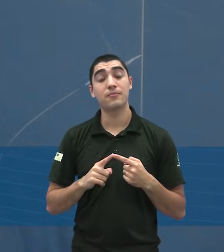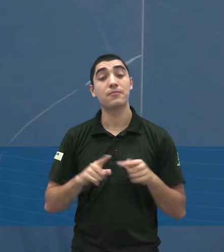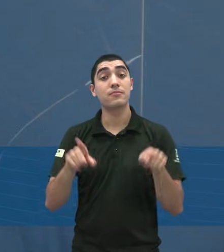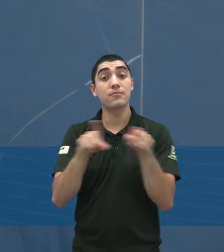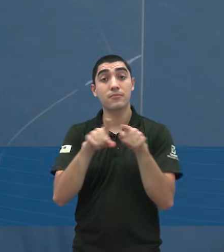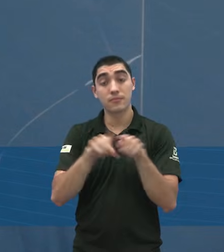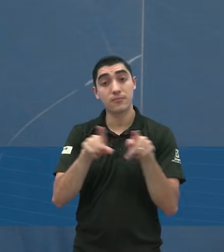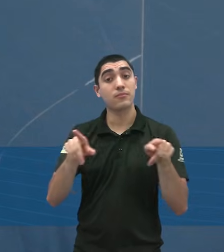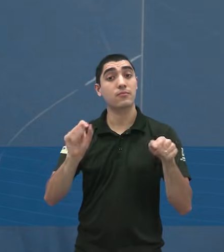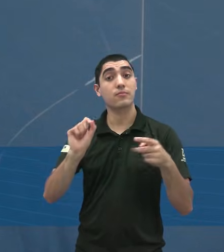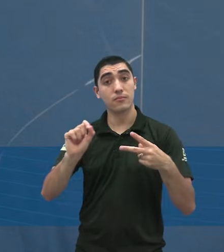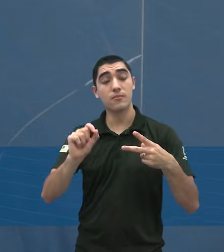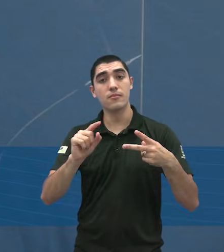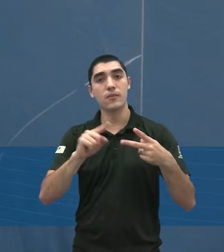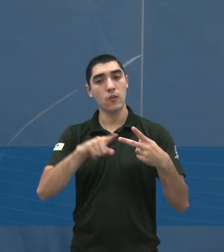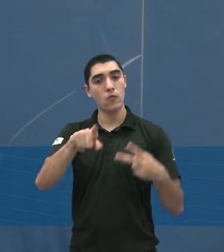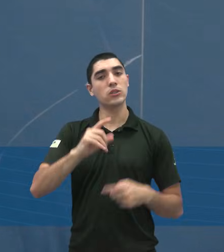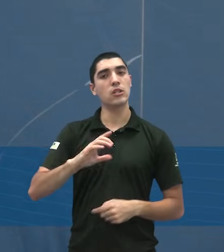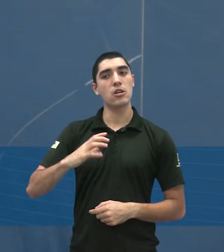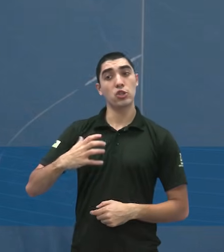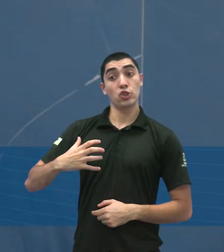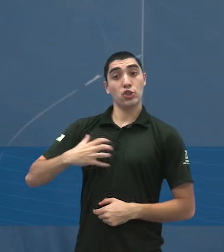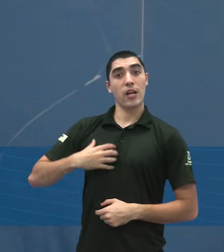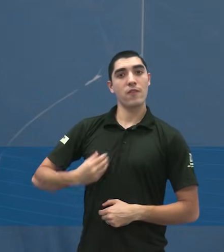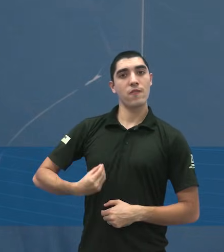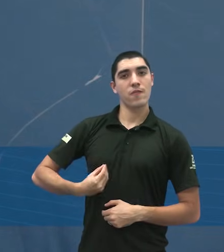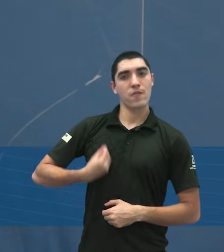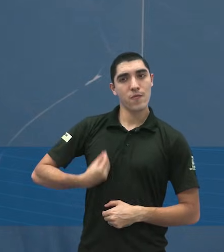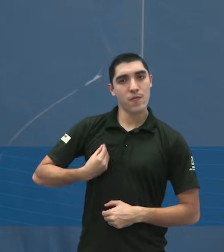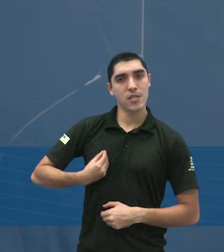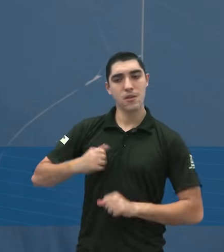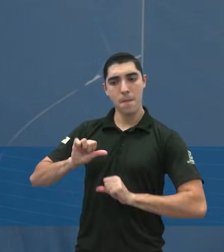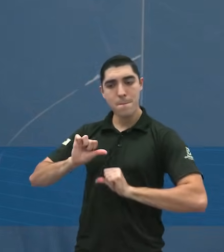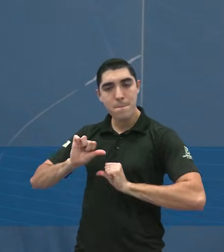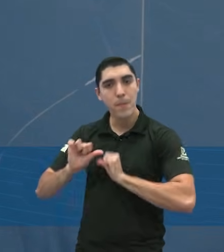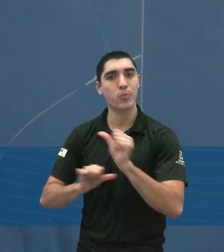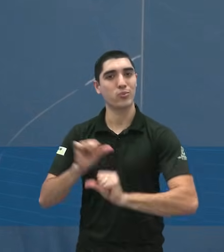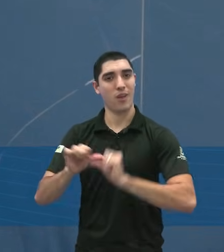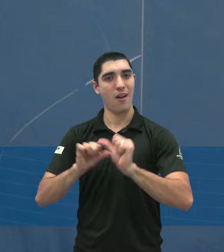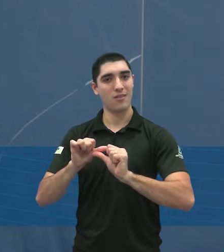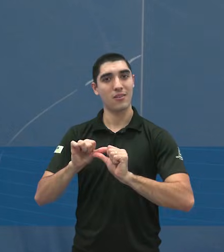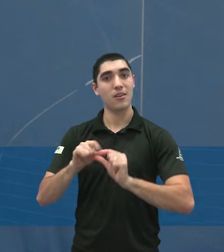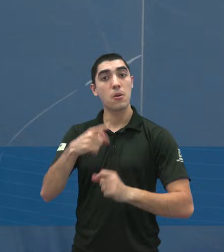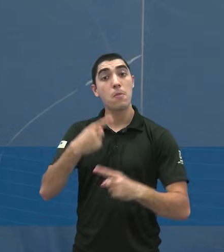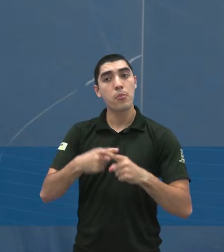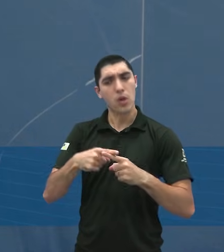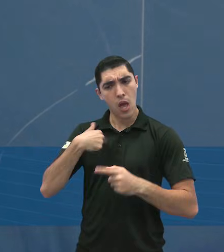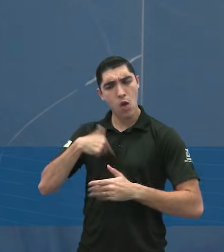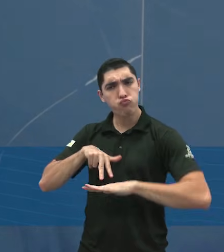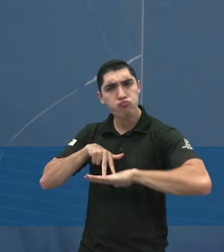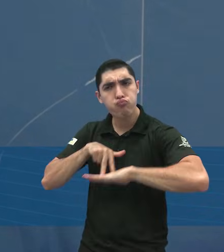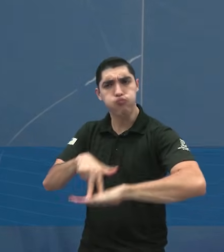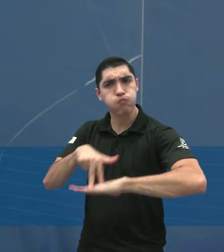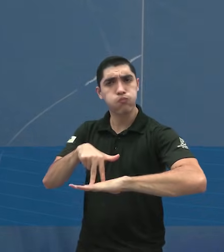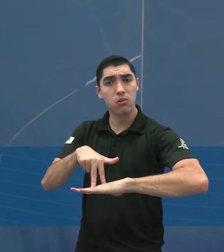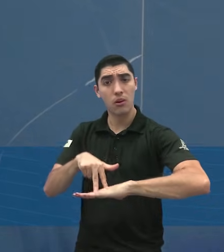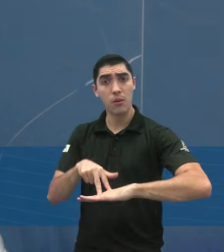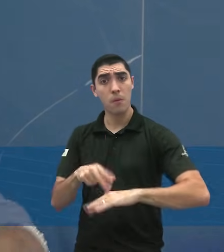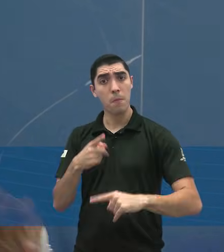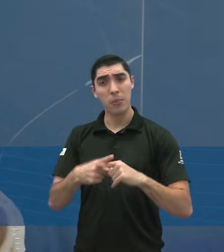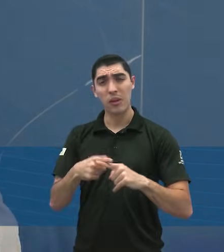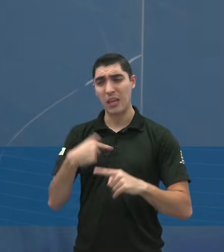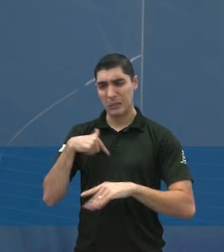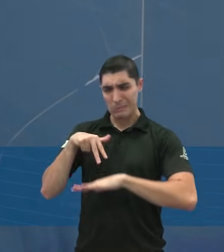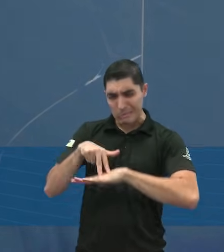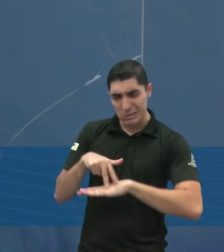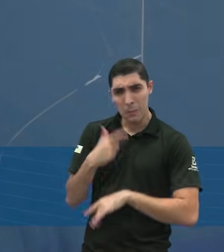a escrita da reexistência. Eu gosto também muito da palavra existência, em vez de resistência sozinha.